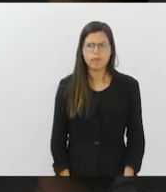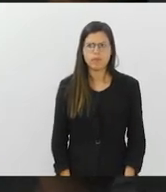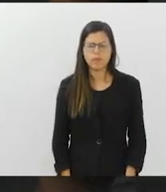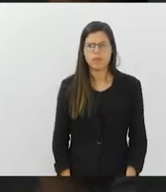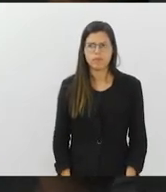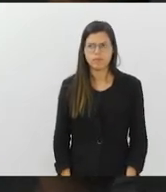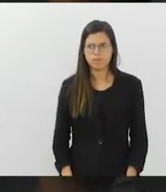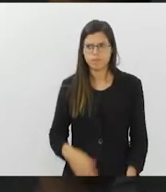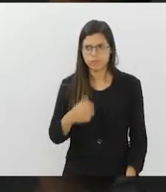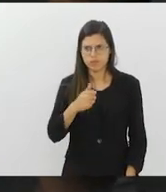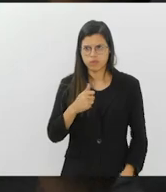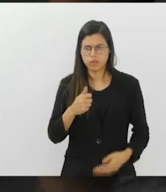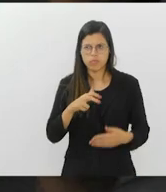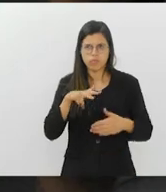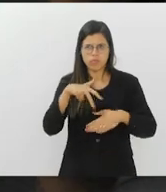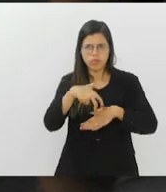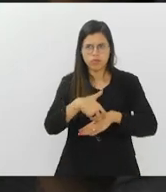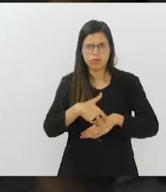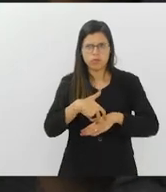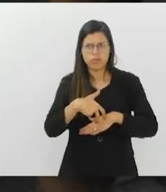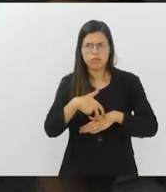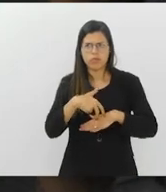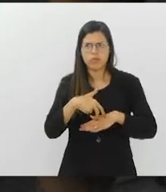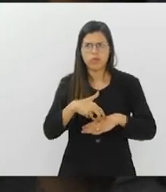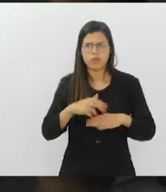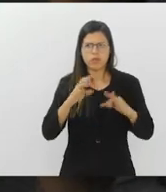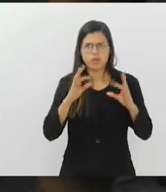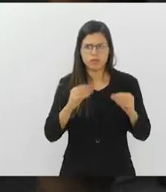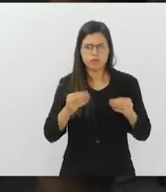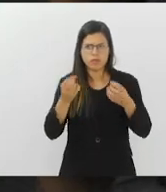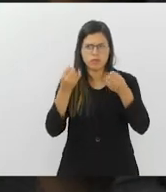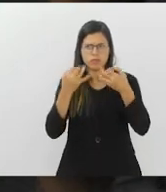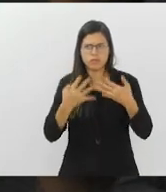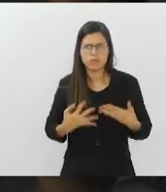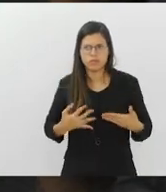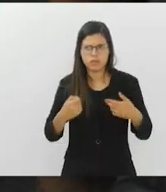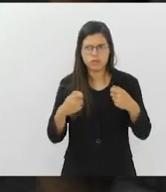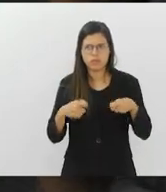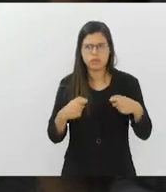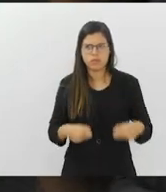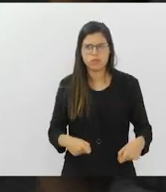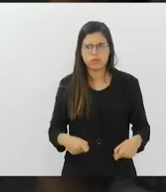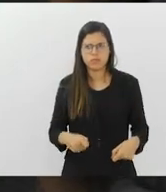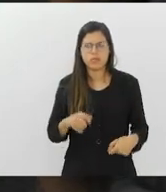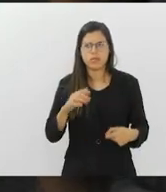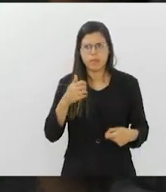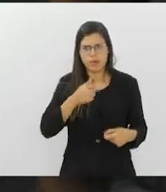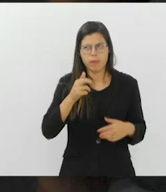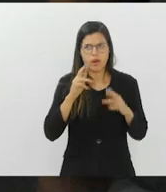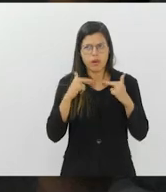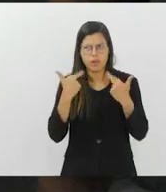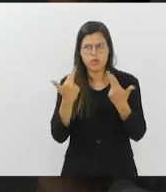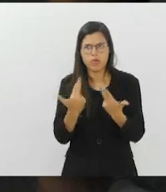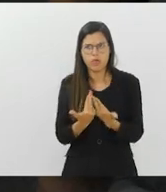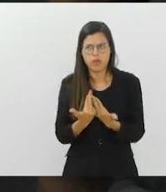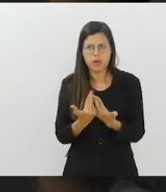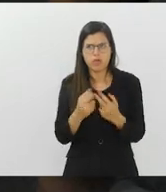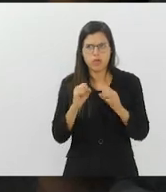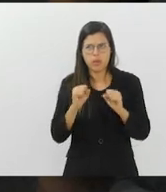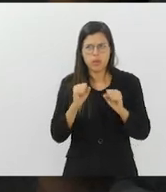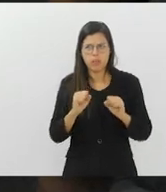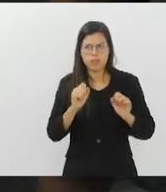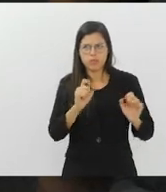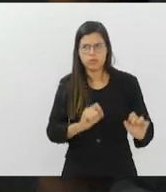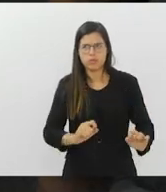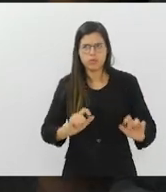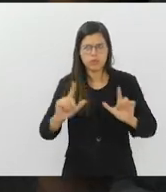eu quero me colocar aqui à disposição dos senhores para os esclarecimentos necessários. Eu estive aqui na primeira reunião, onde eu pude fazer uma apresentação